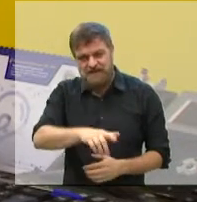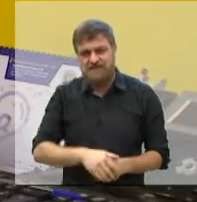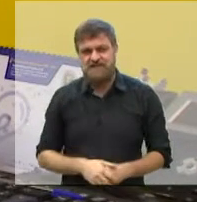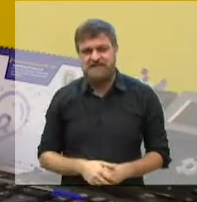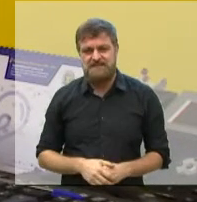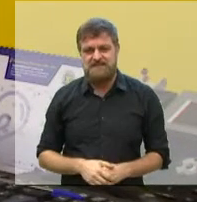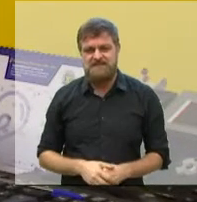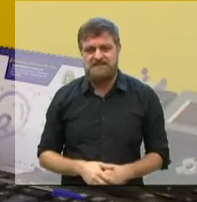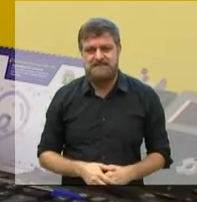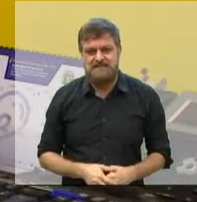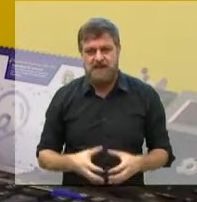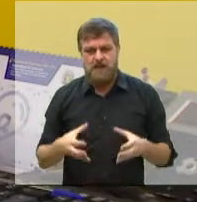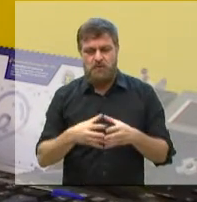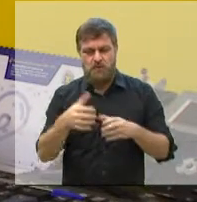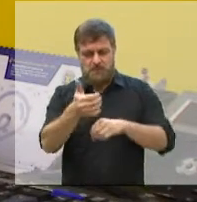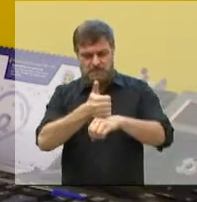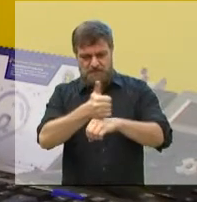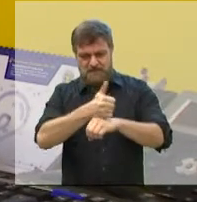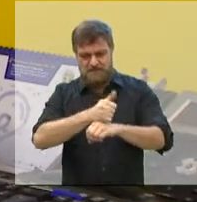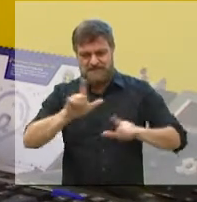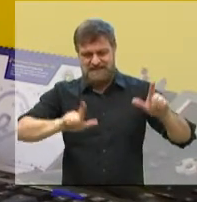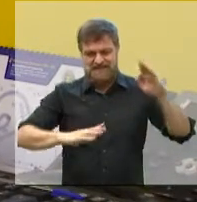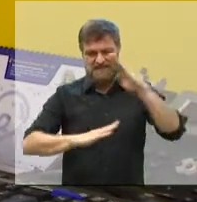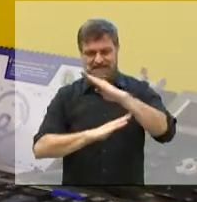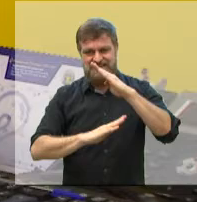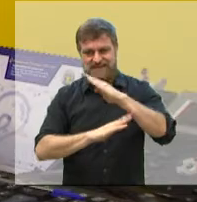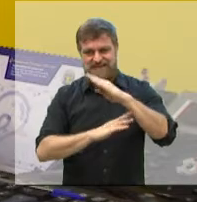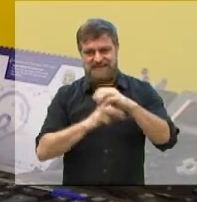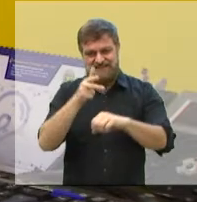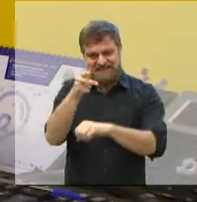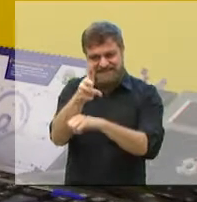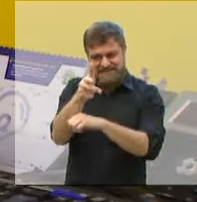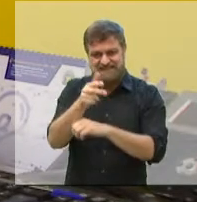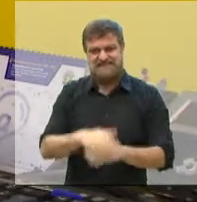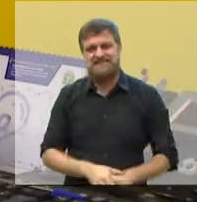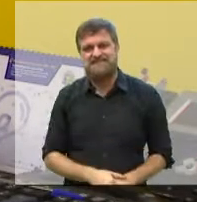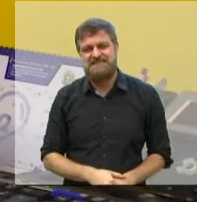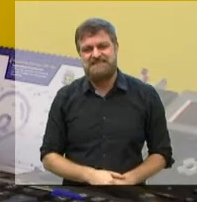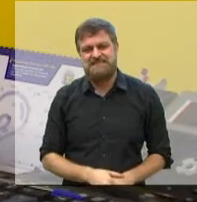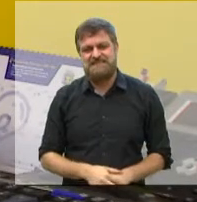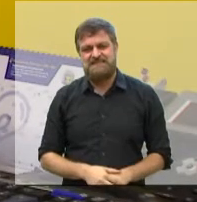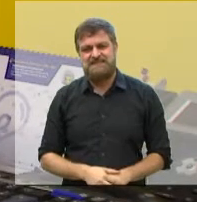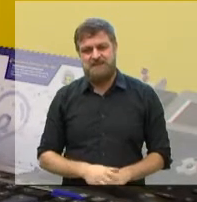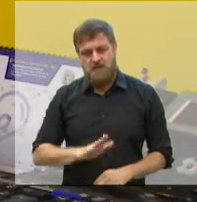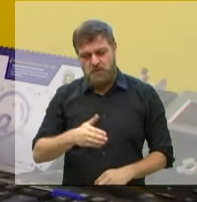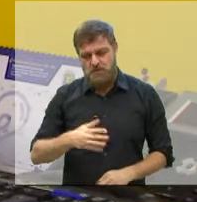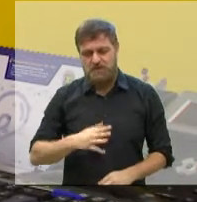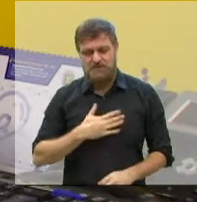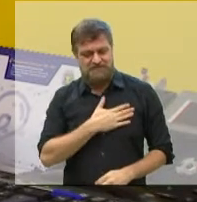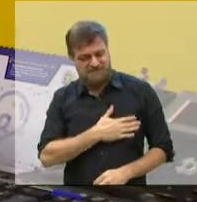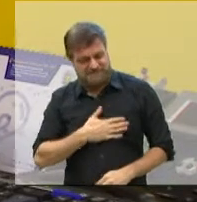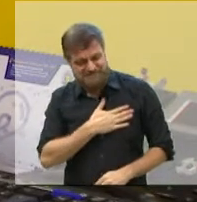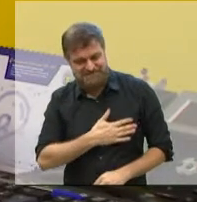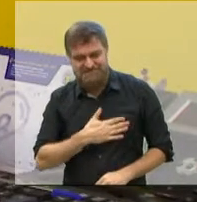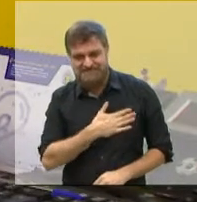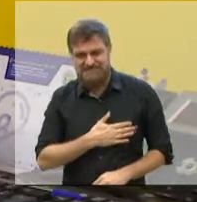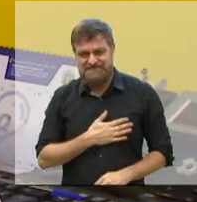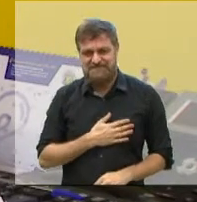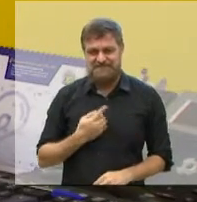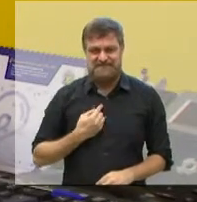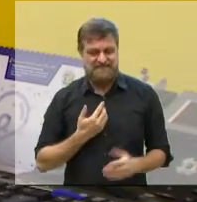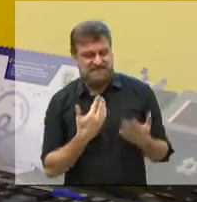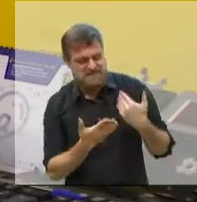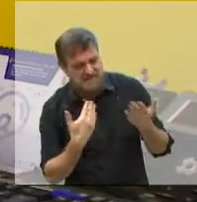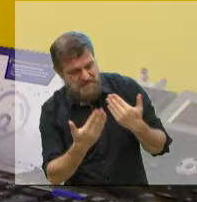você, a toda a sua equipe. Eu confesso a você, a gente, quando a coisa é boa, quando flui bastante, como é o